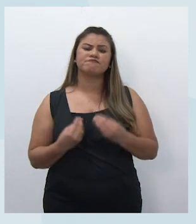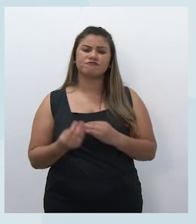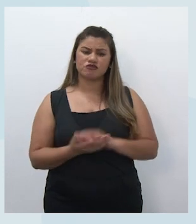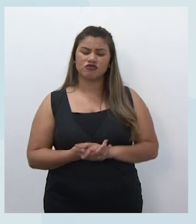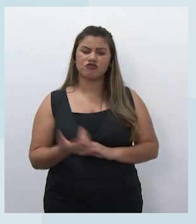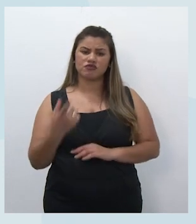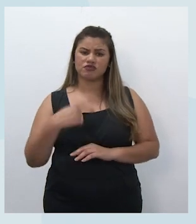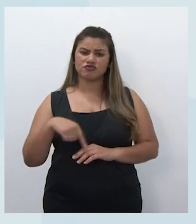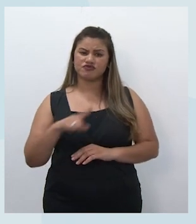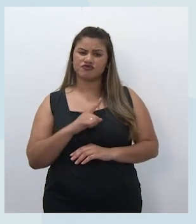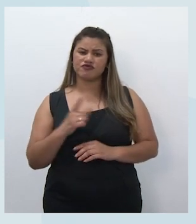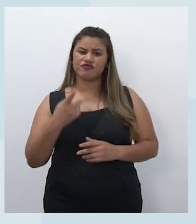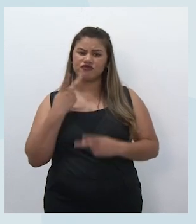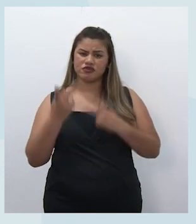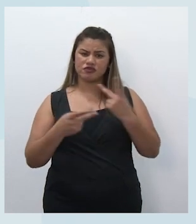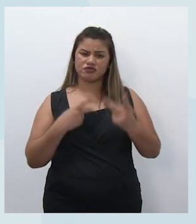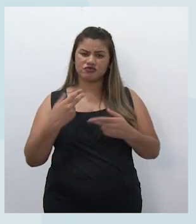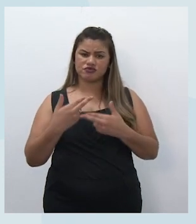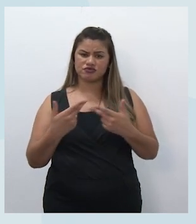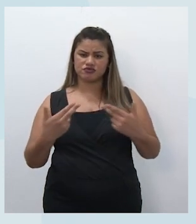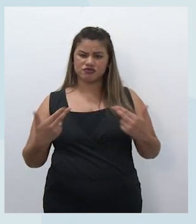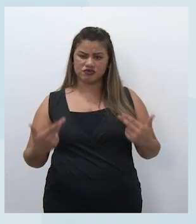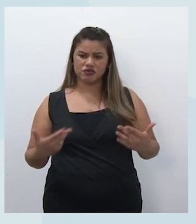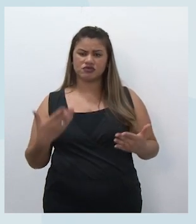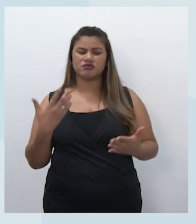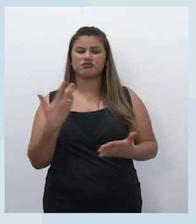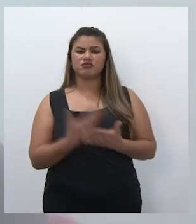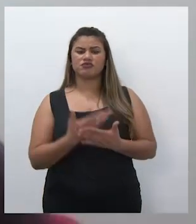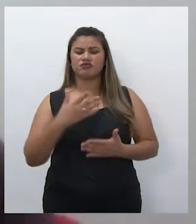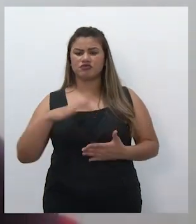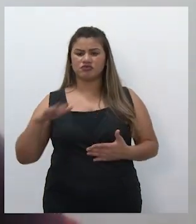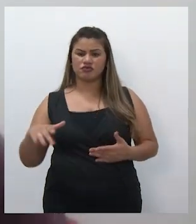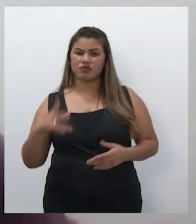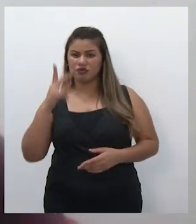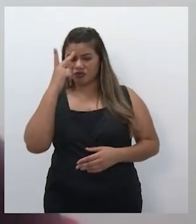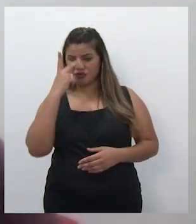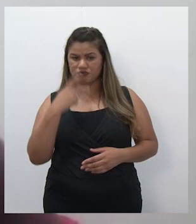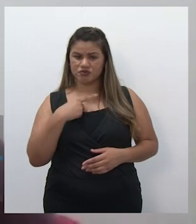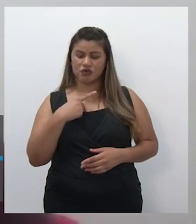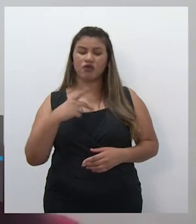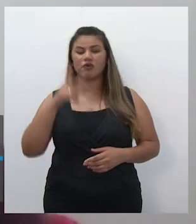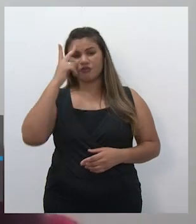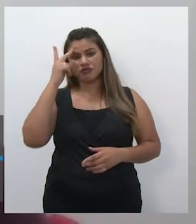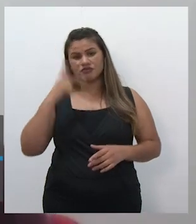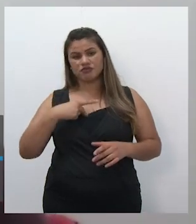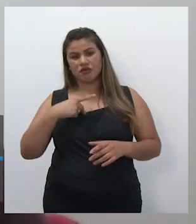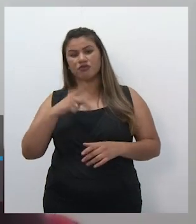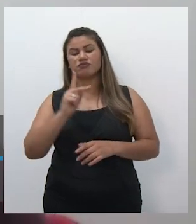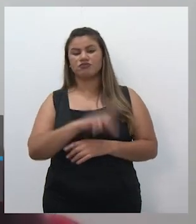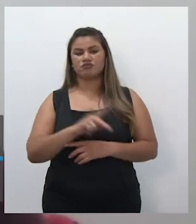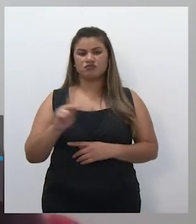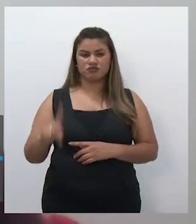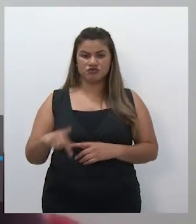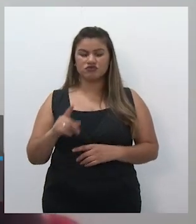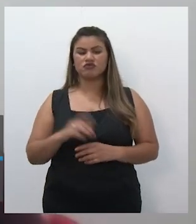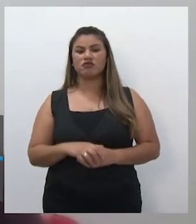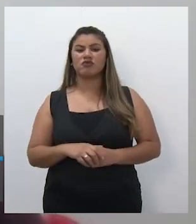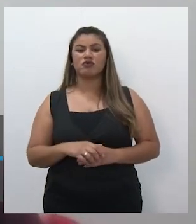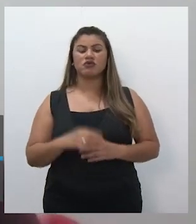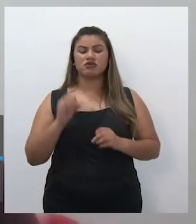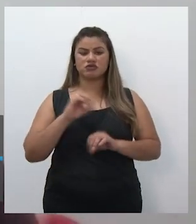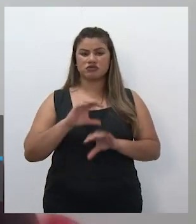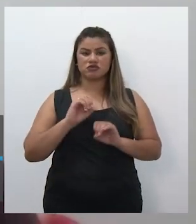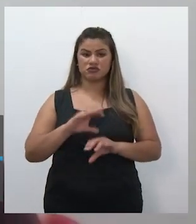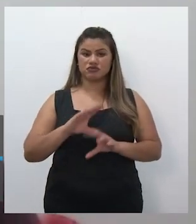campo de atuação, nós falamos do protagonismo do estudante, nós falamos da autonomia do professor, nós falamos dessa questão da educação integral. Então, a